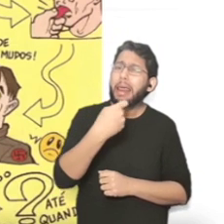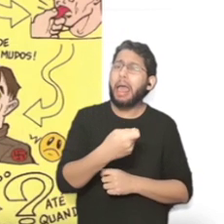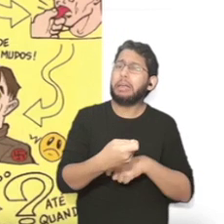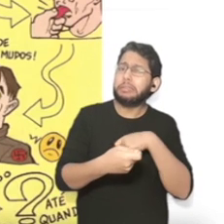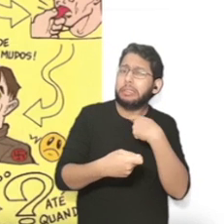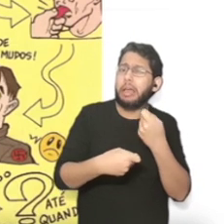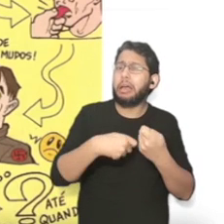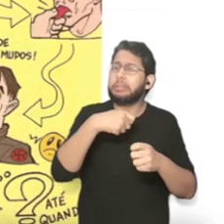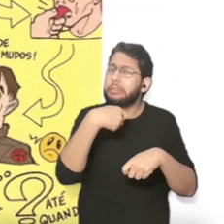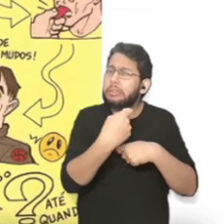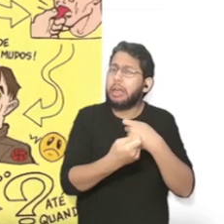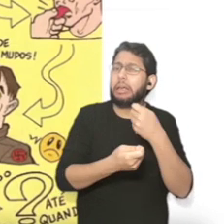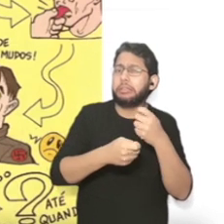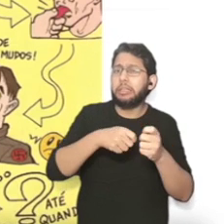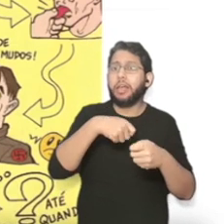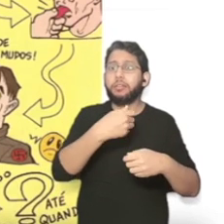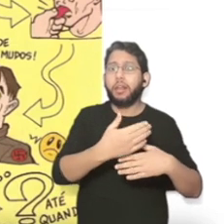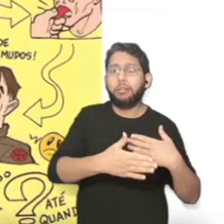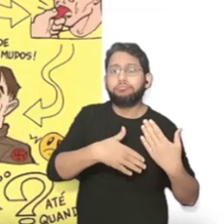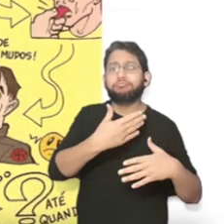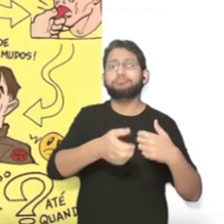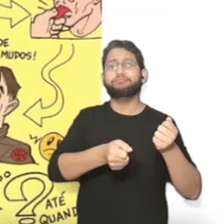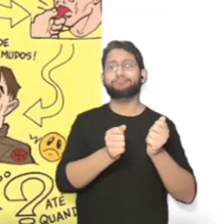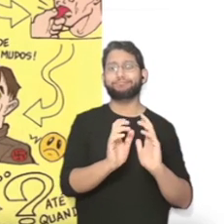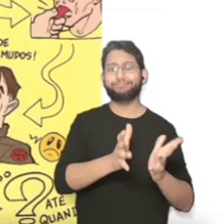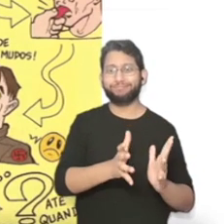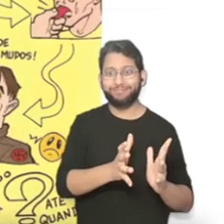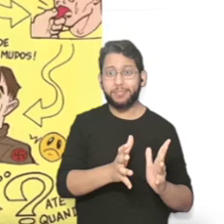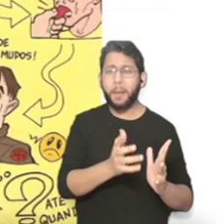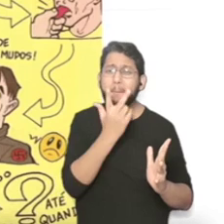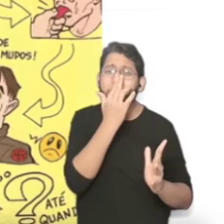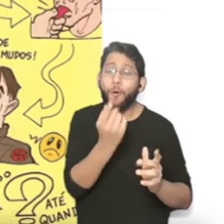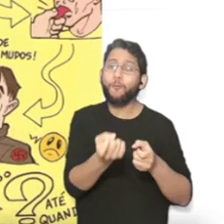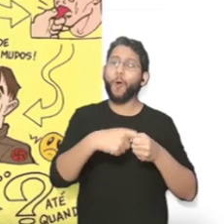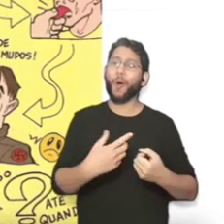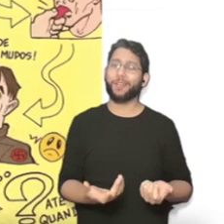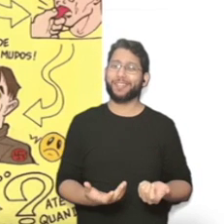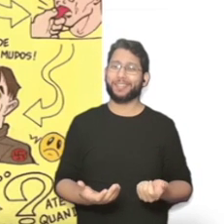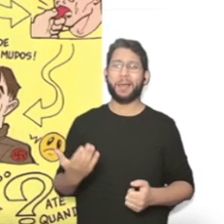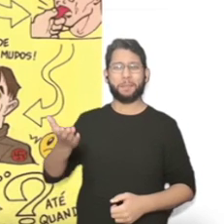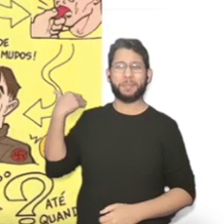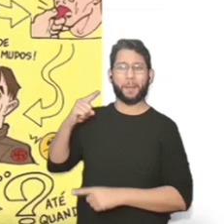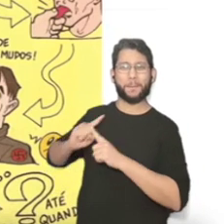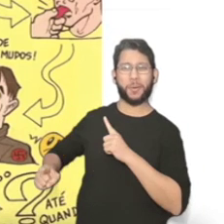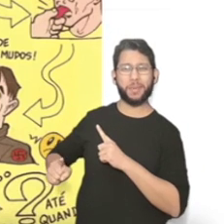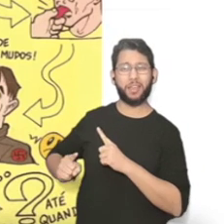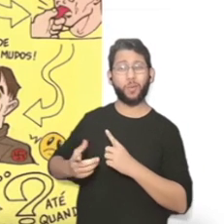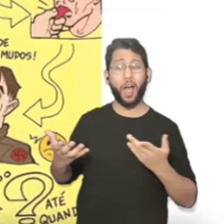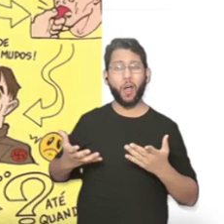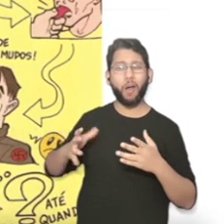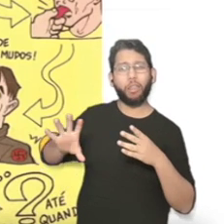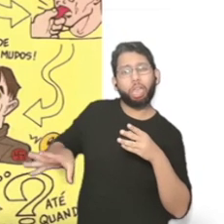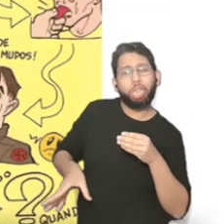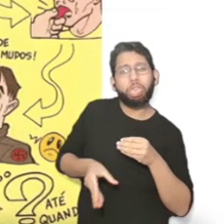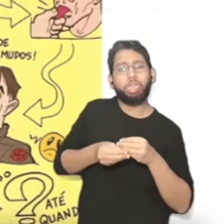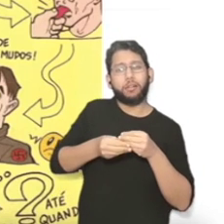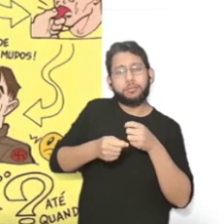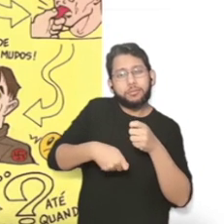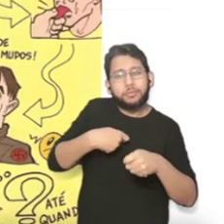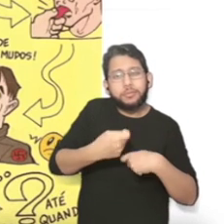sinais para a sala de aula, né, essa permissão, já que por muito tempo eles foram proibidos de utilizar a língua de sinais dentro dos espaços